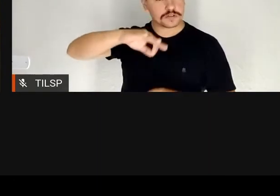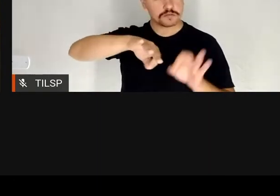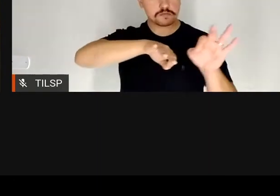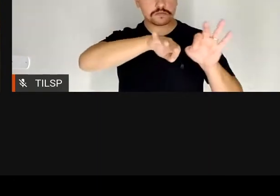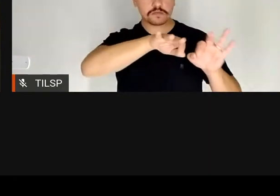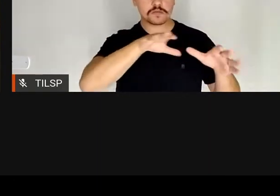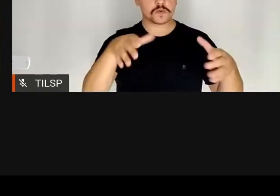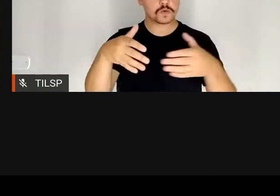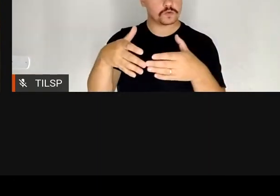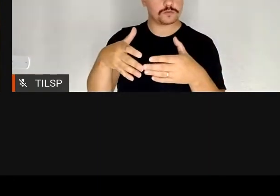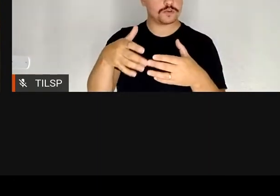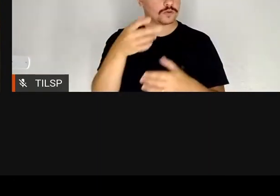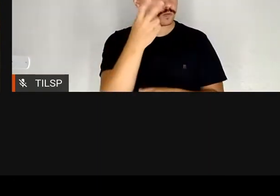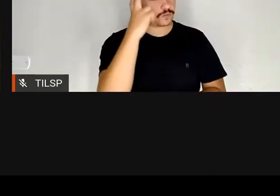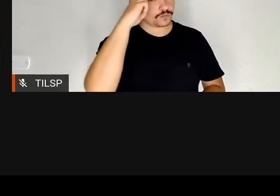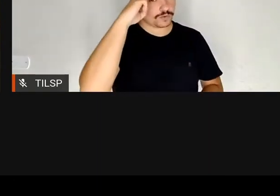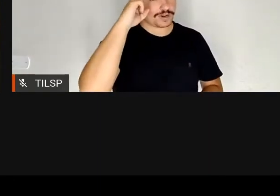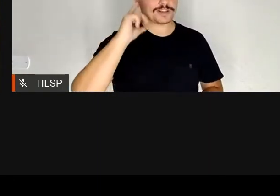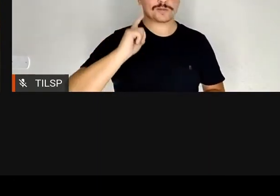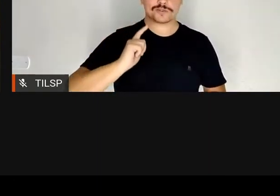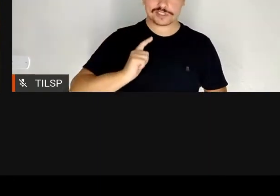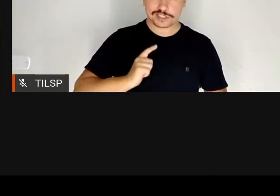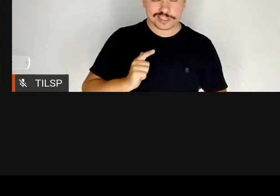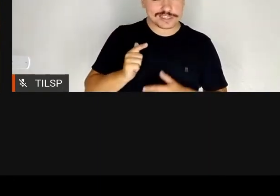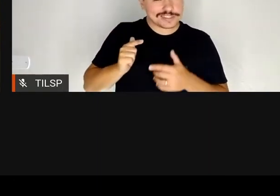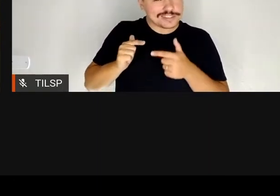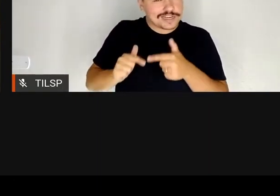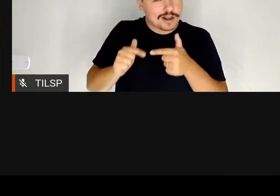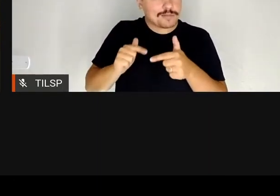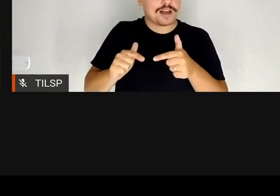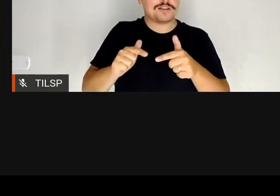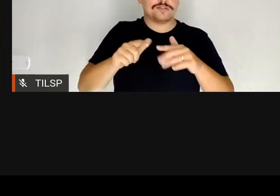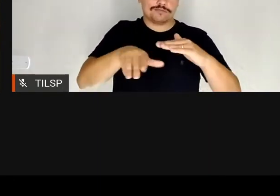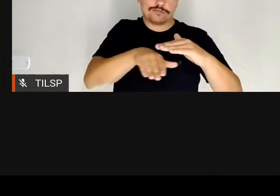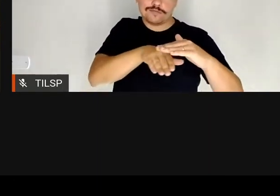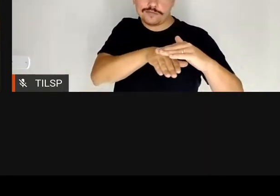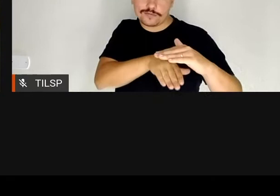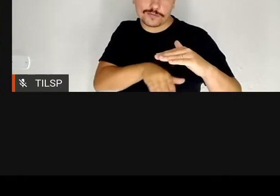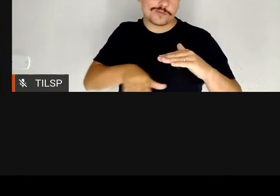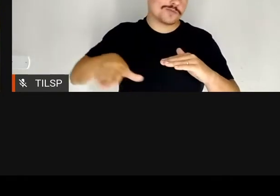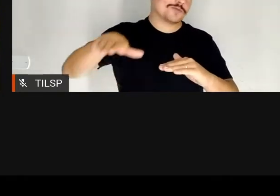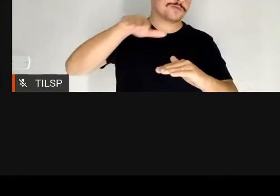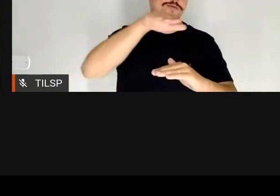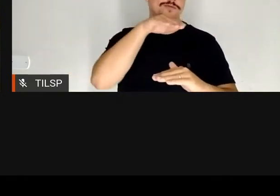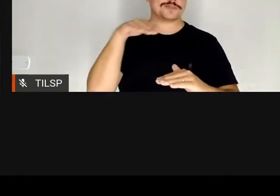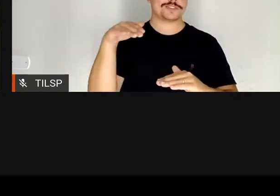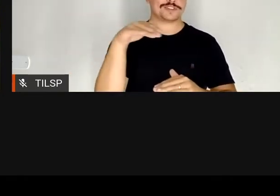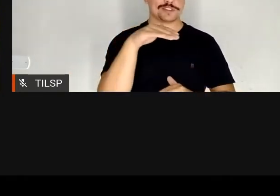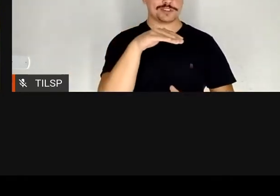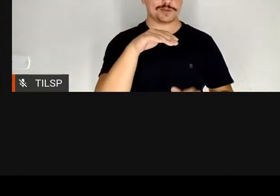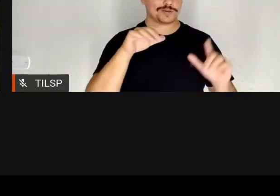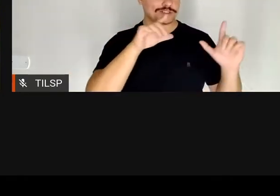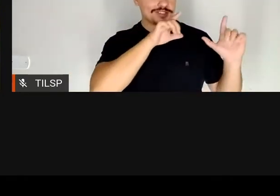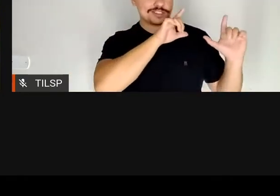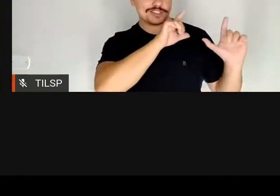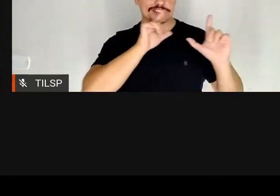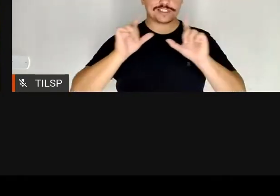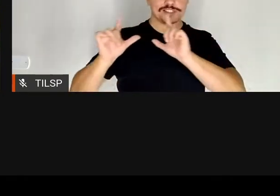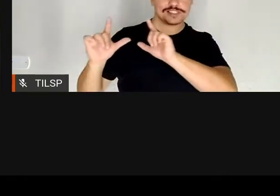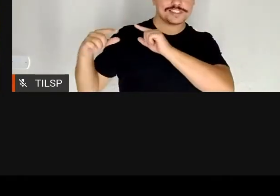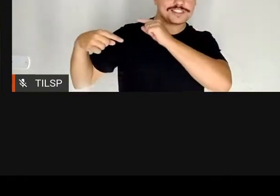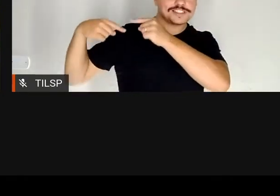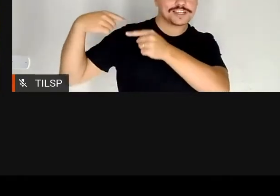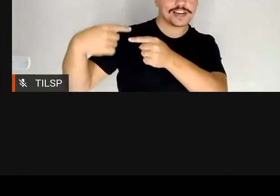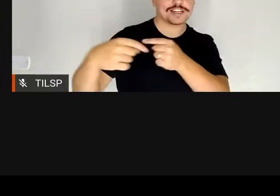esse trabalho, de alguma maneira, submergiu, né? E as gerações que se seguiram, digamos, ao trabalho do